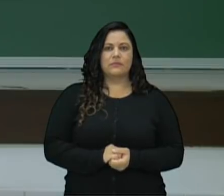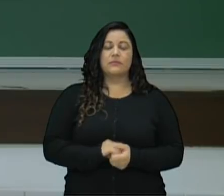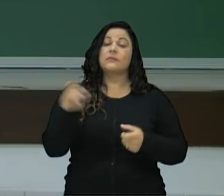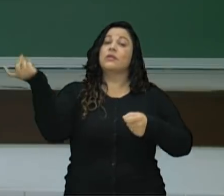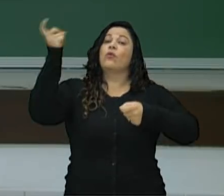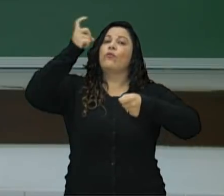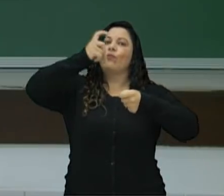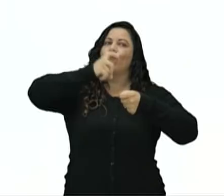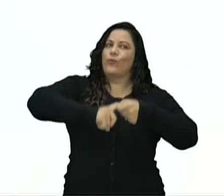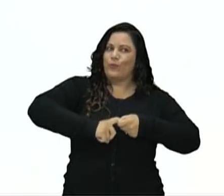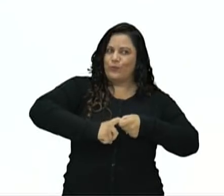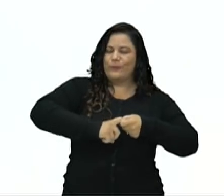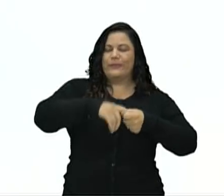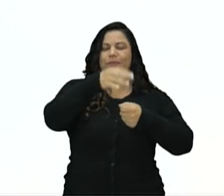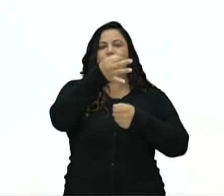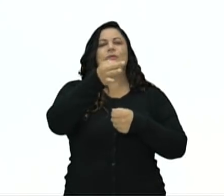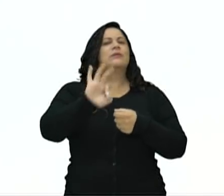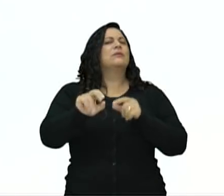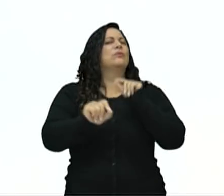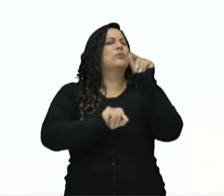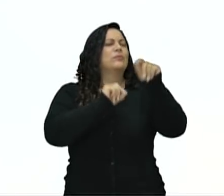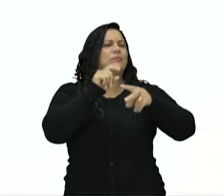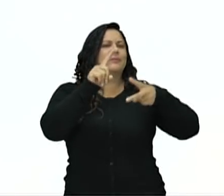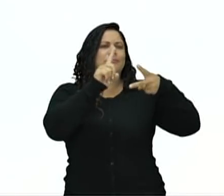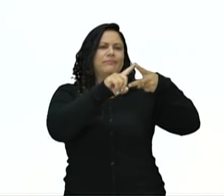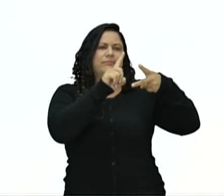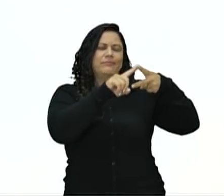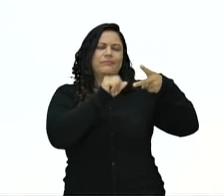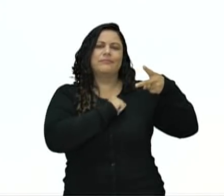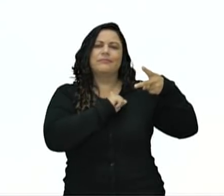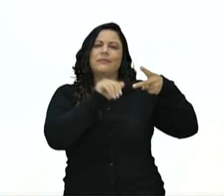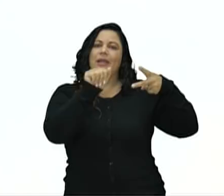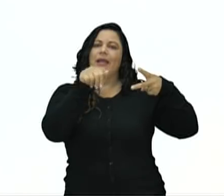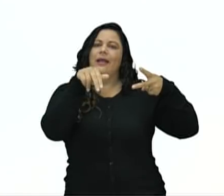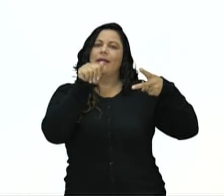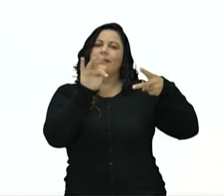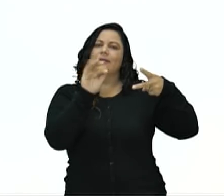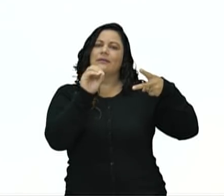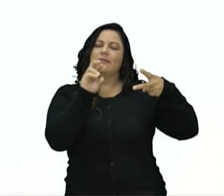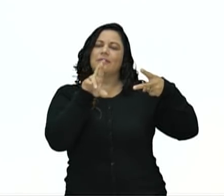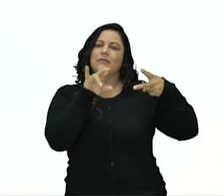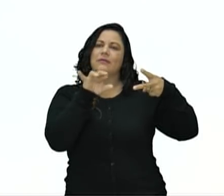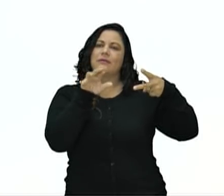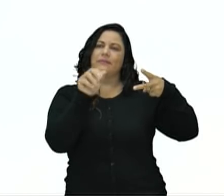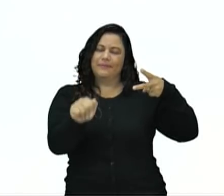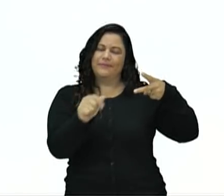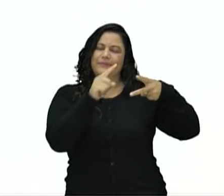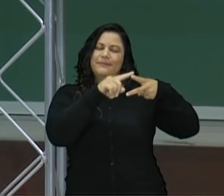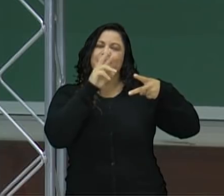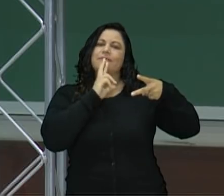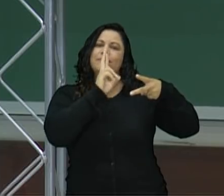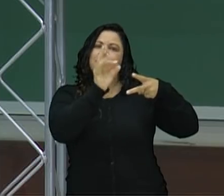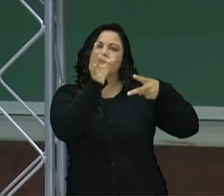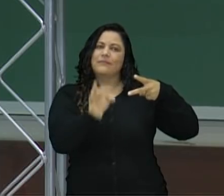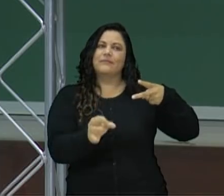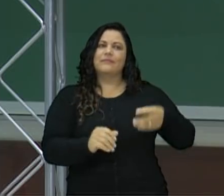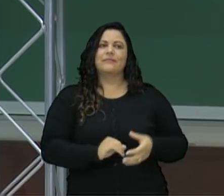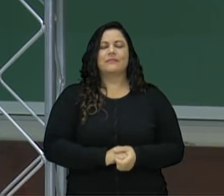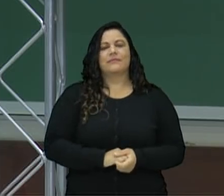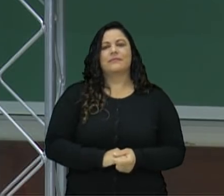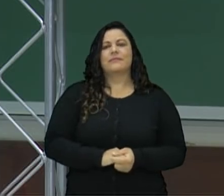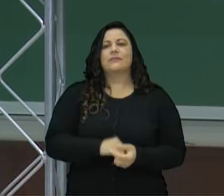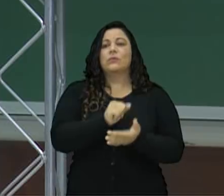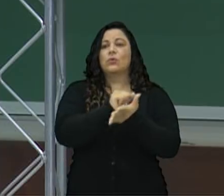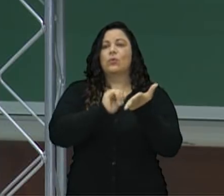Retornando então, pessoal, acertou quem percebeu que é uma função anafórica, certo? Então, vamos para mais